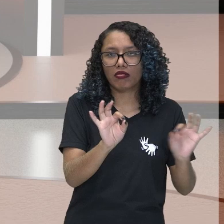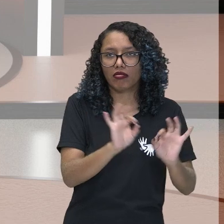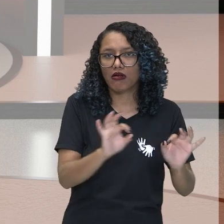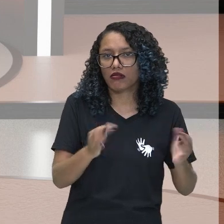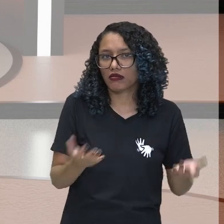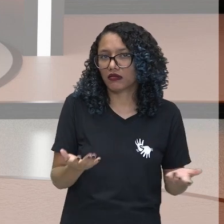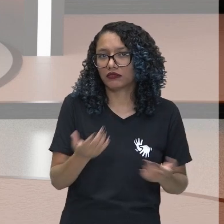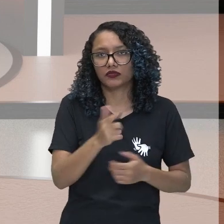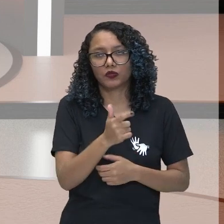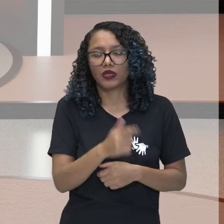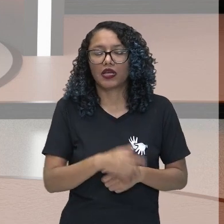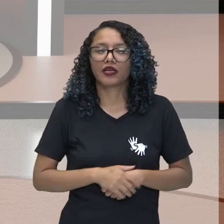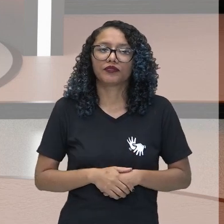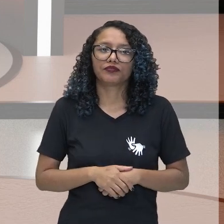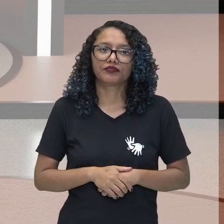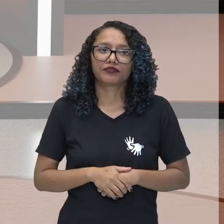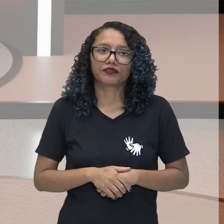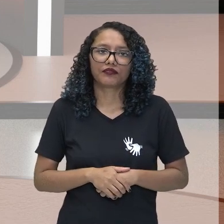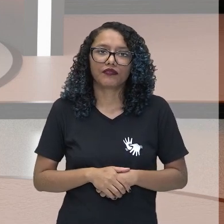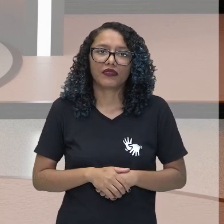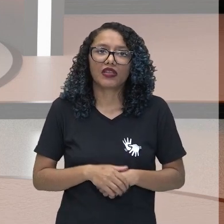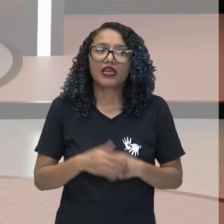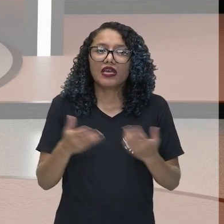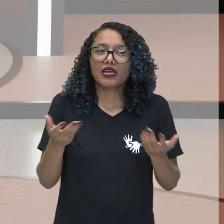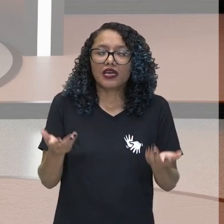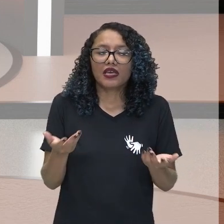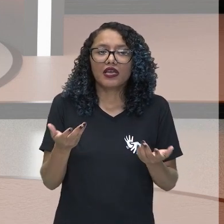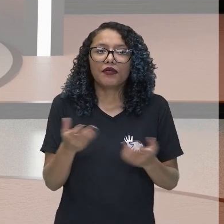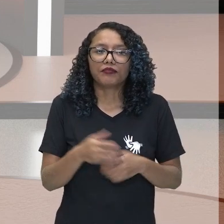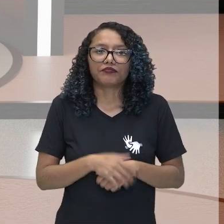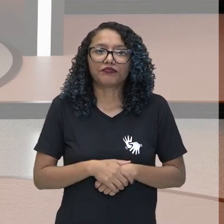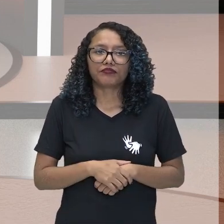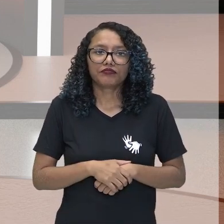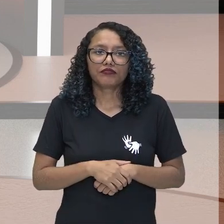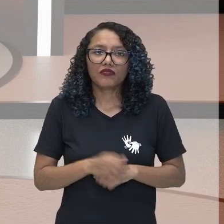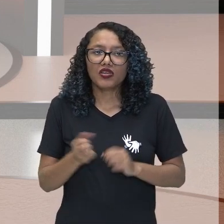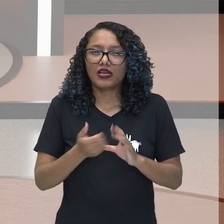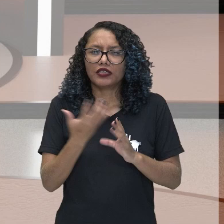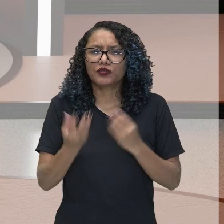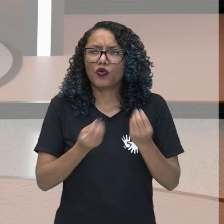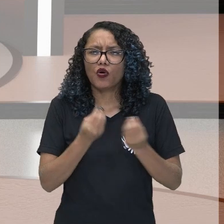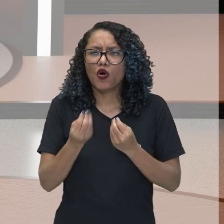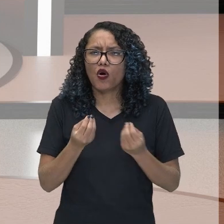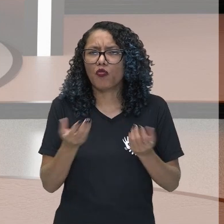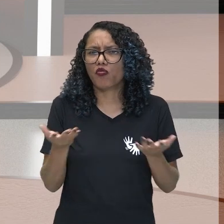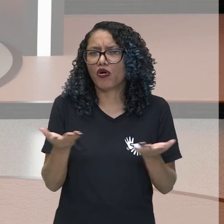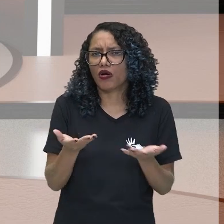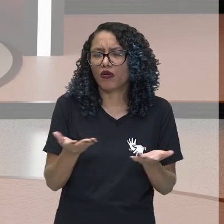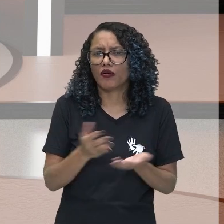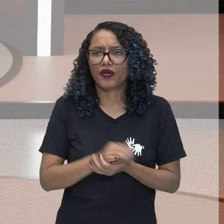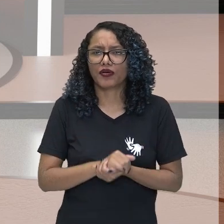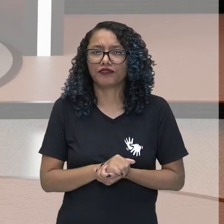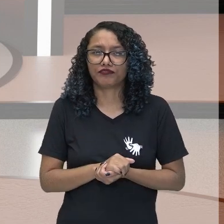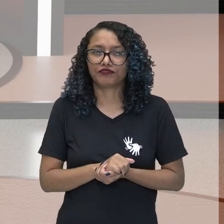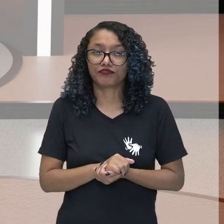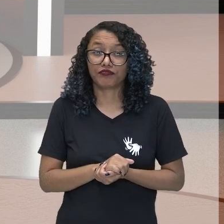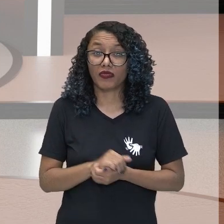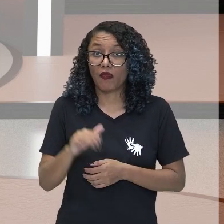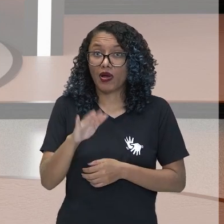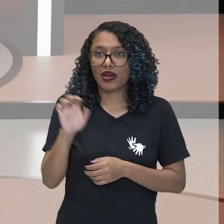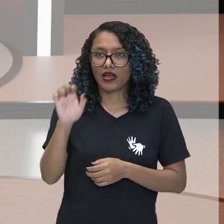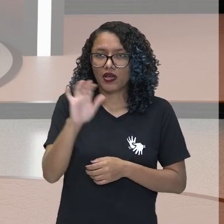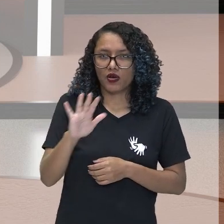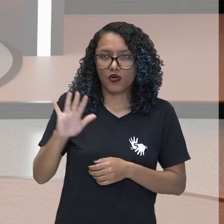é que estão aí em relação às últimas décadas, gente? A Europa tem apresentado baixos níveis